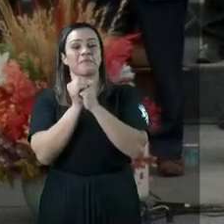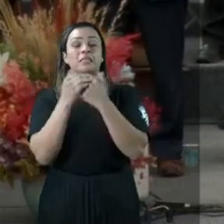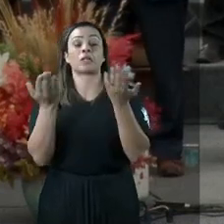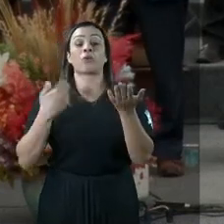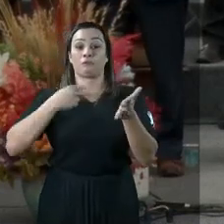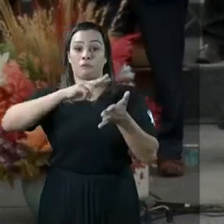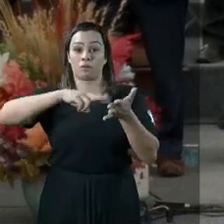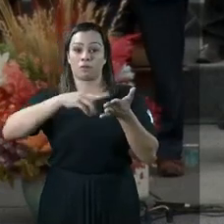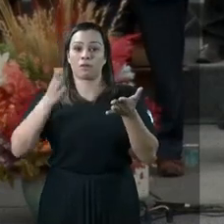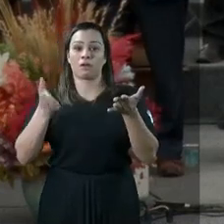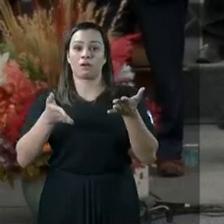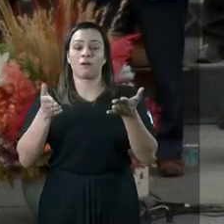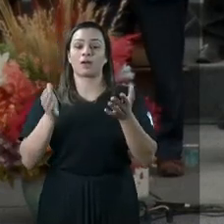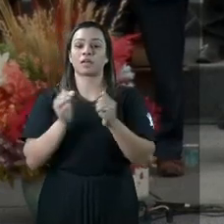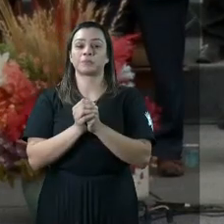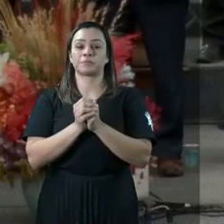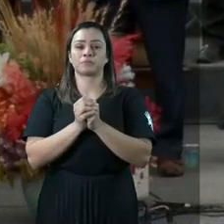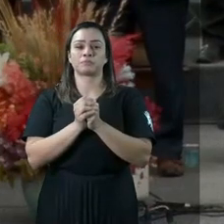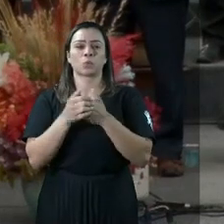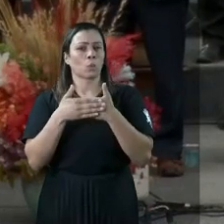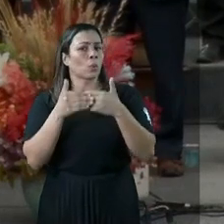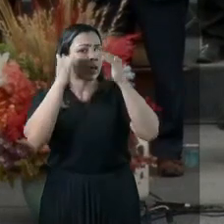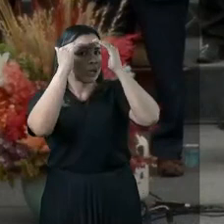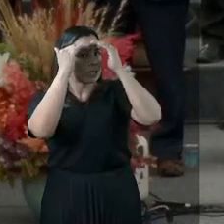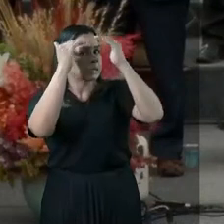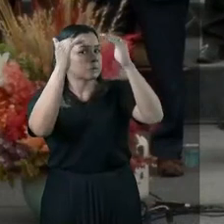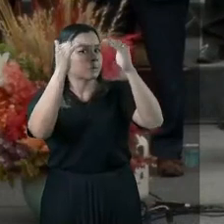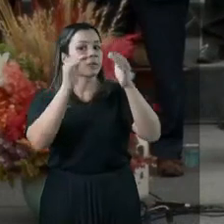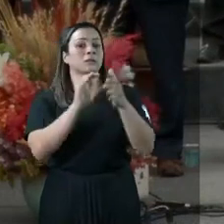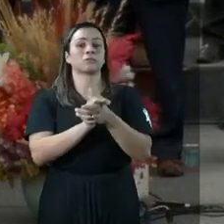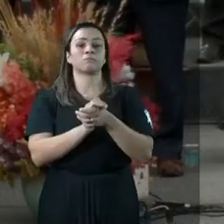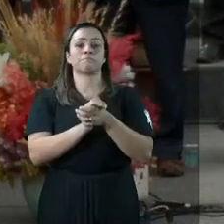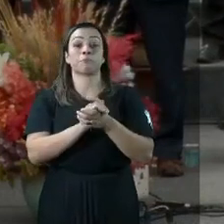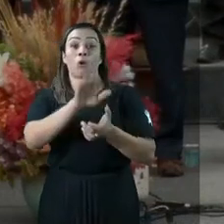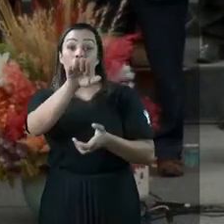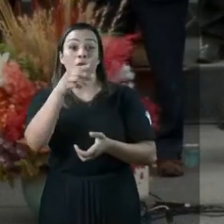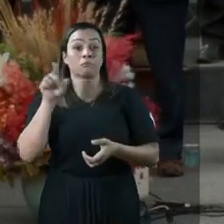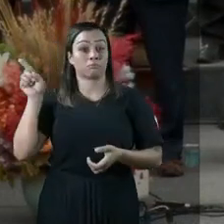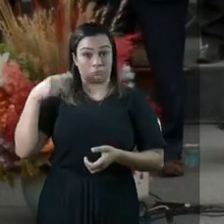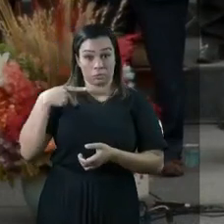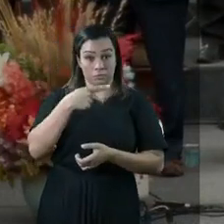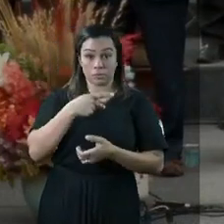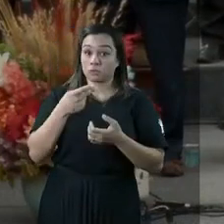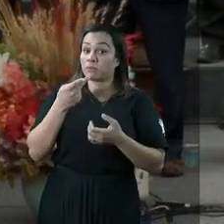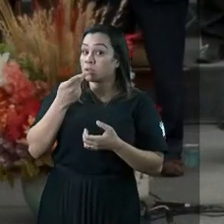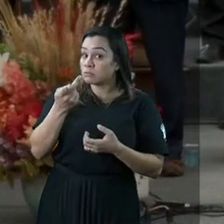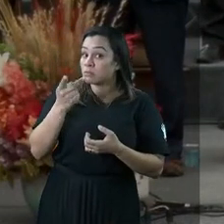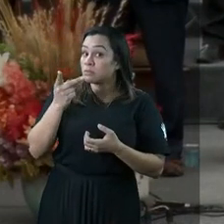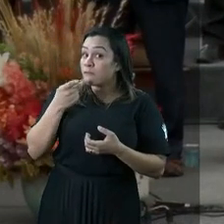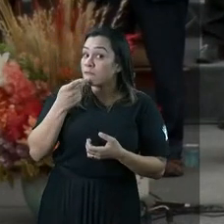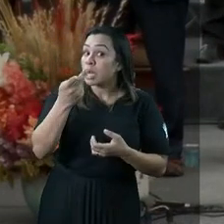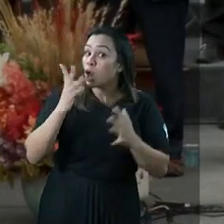texto agora. Pergunte para alguém do seu lado. Ele quer entregar tudo o que Deus mandar. E você